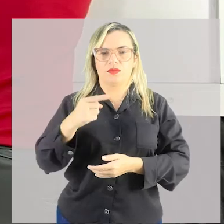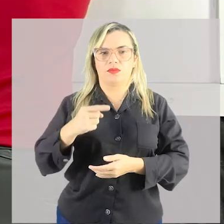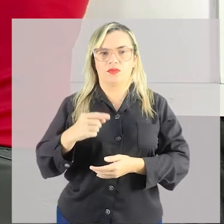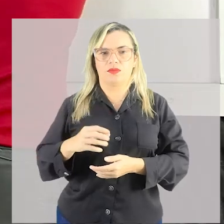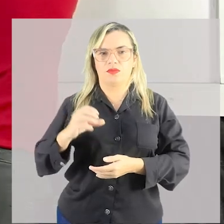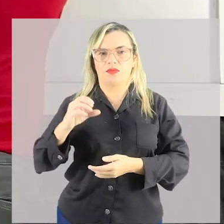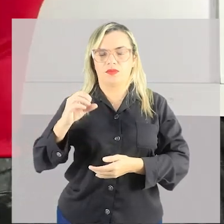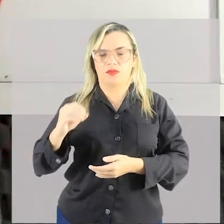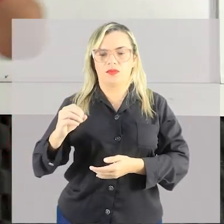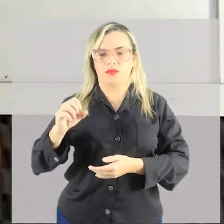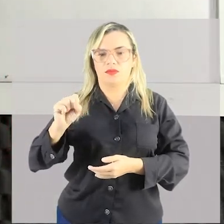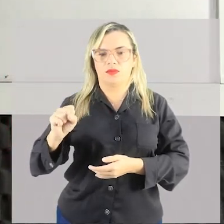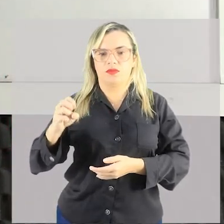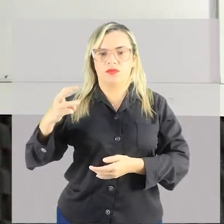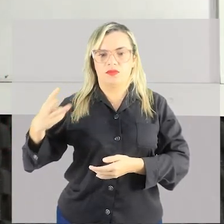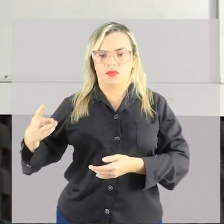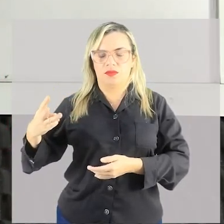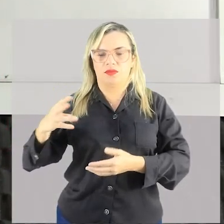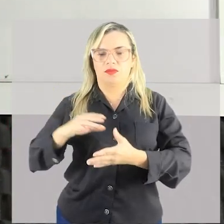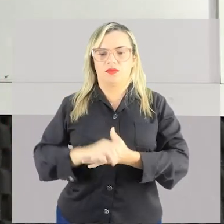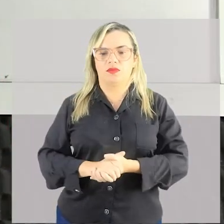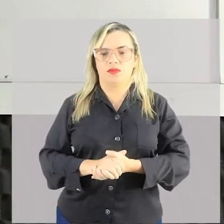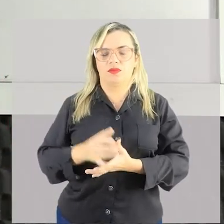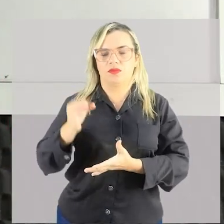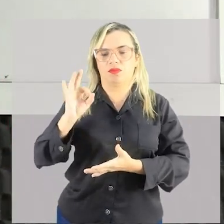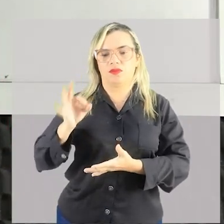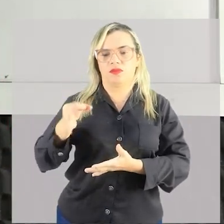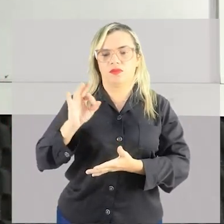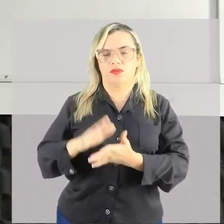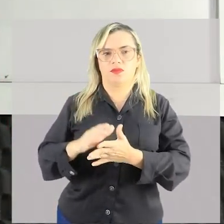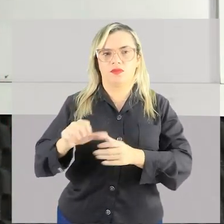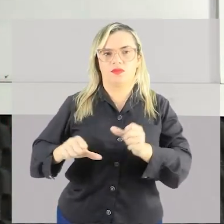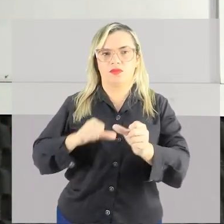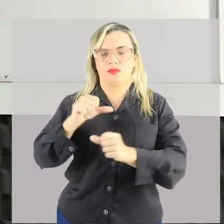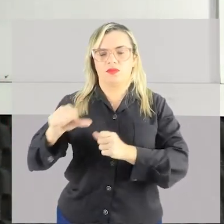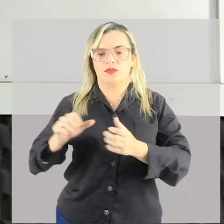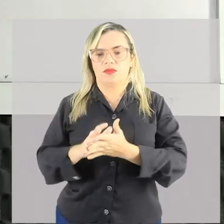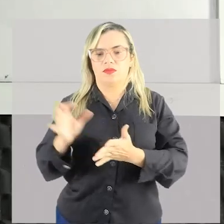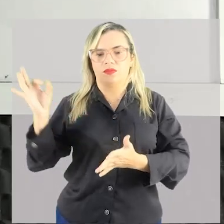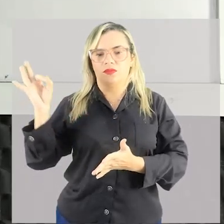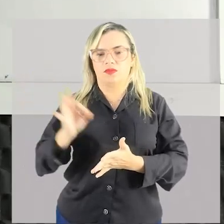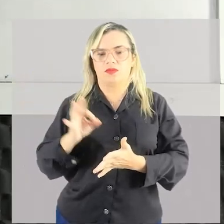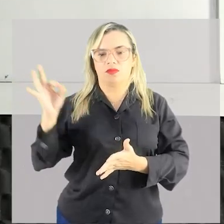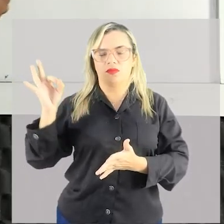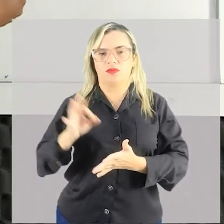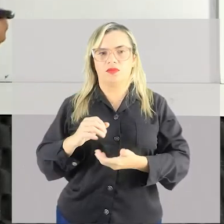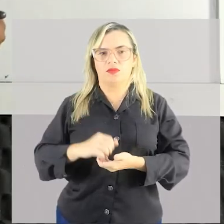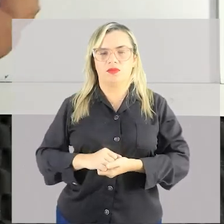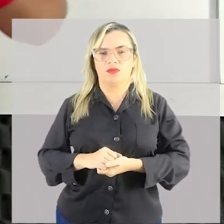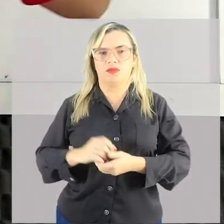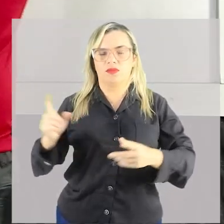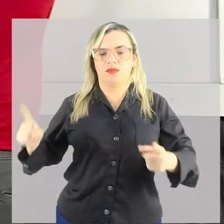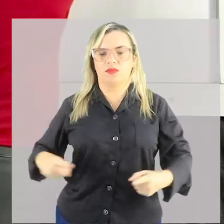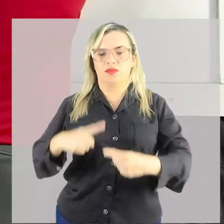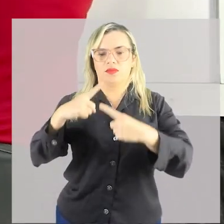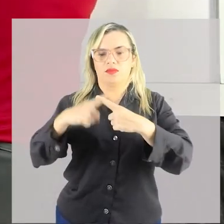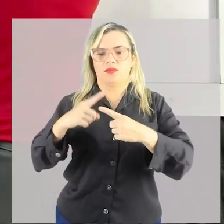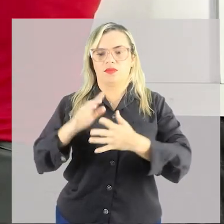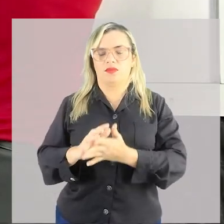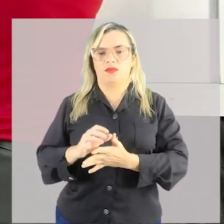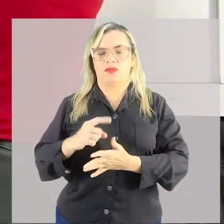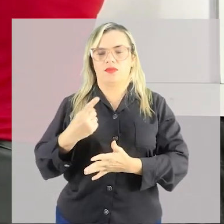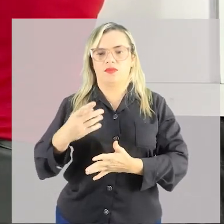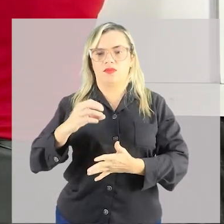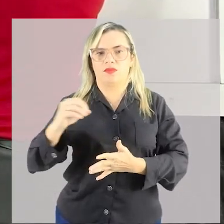0,083 né Se a gente for transformar ess em porcentagem você e multiplicar por 100 você vai